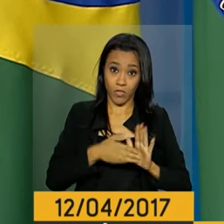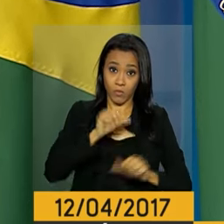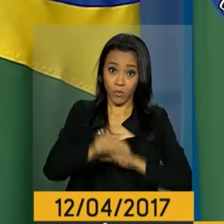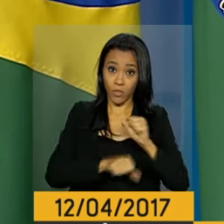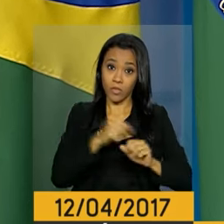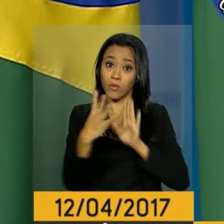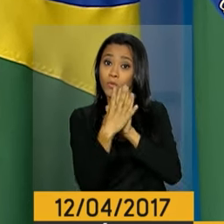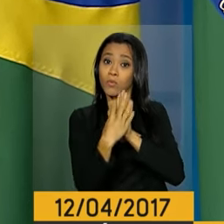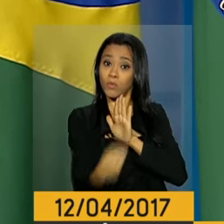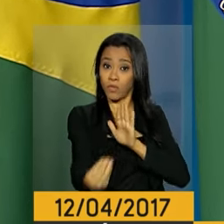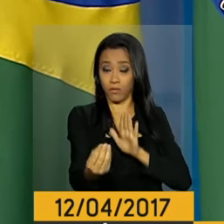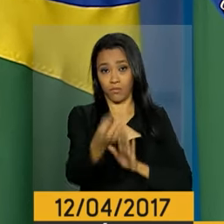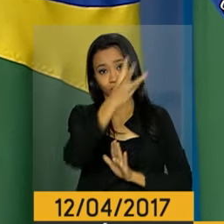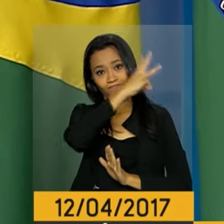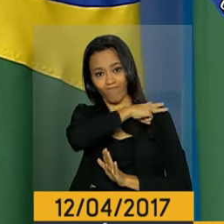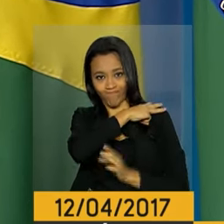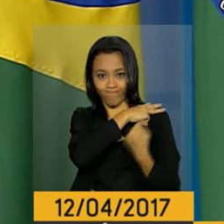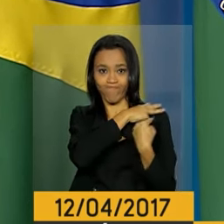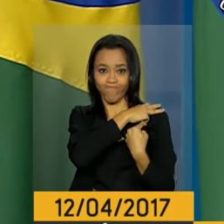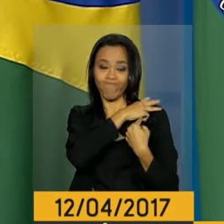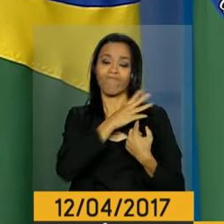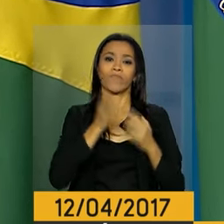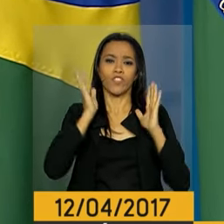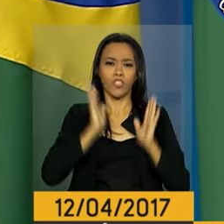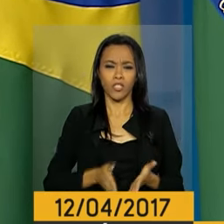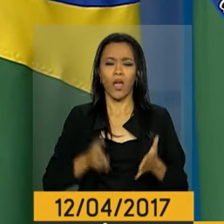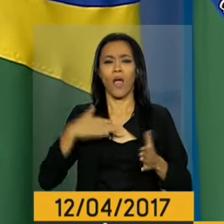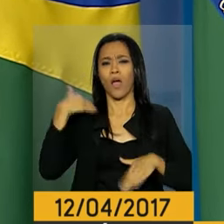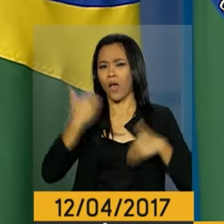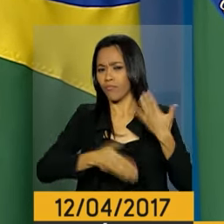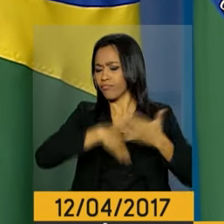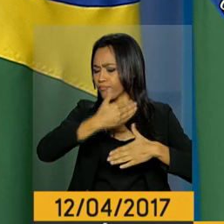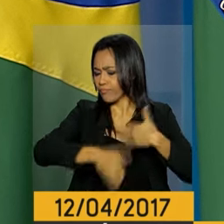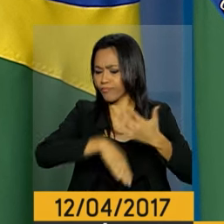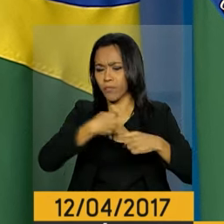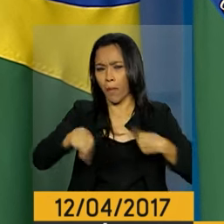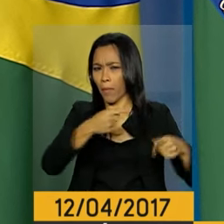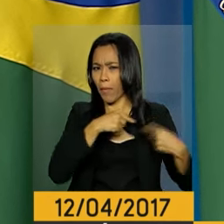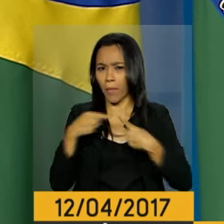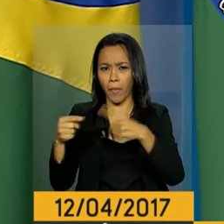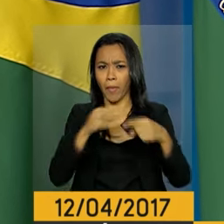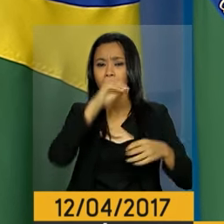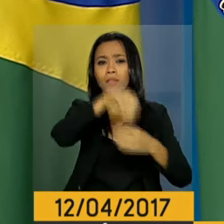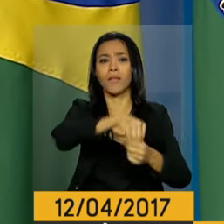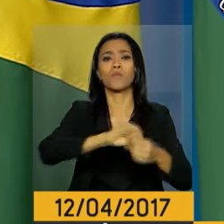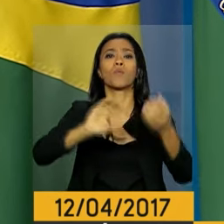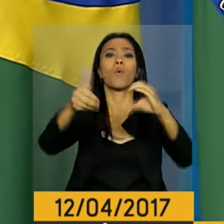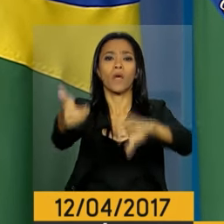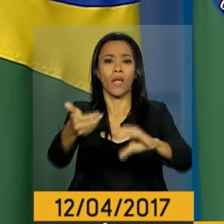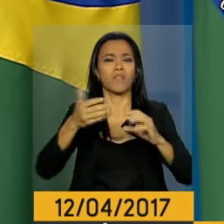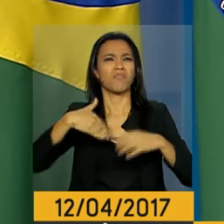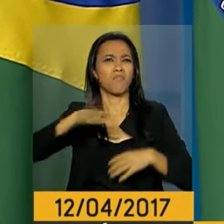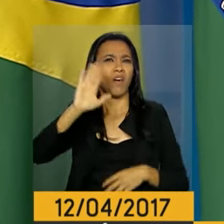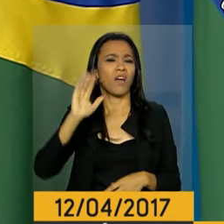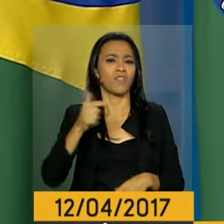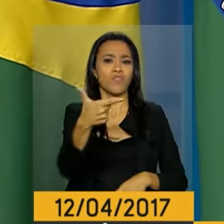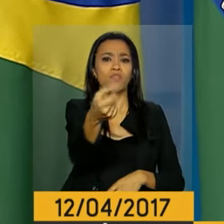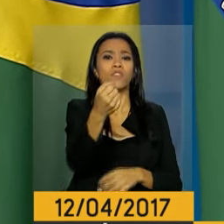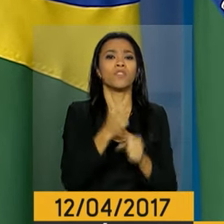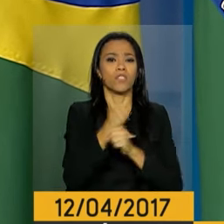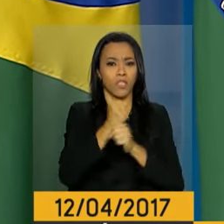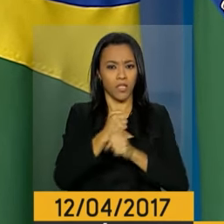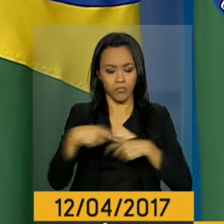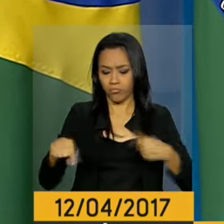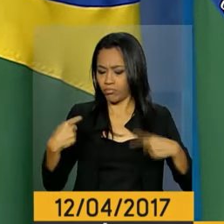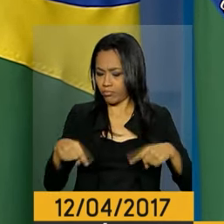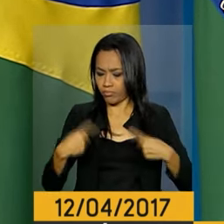algo que tardava ah ou já tramitava pelo congresso nacional há praticamente mais de 20 anos